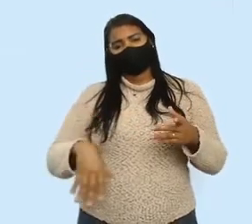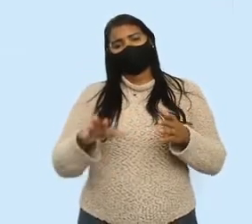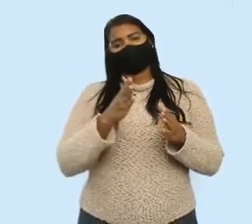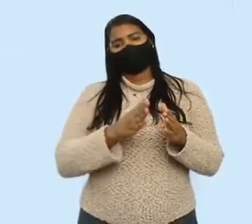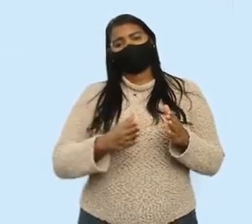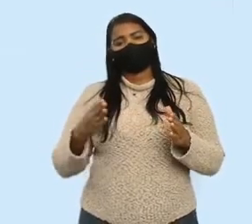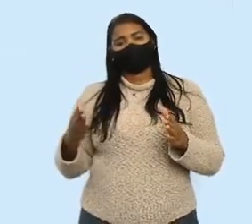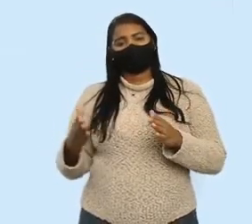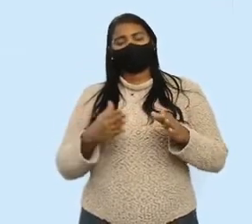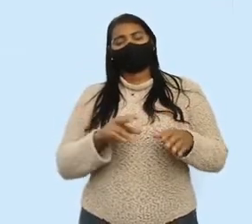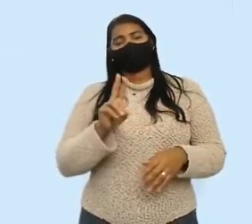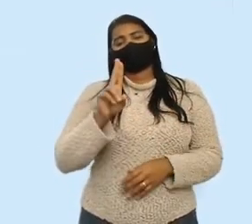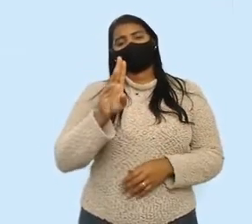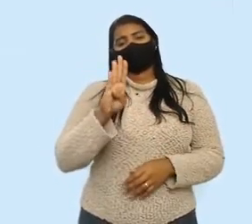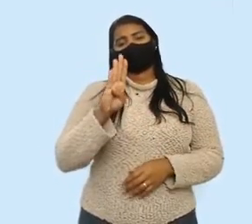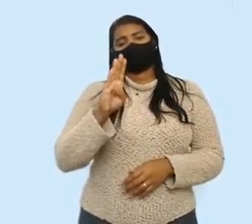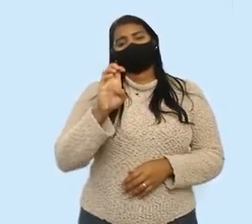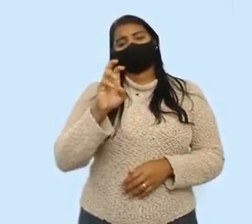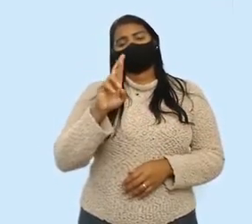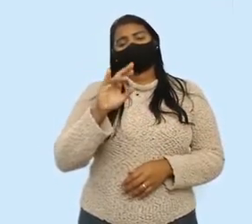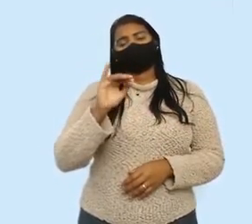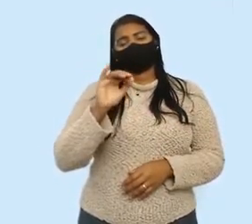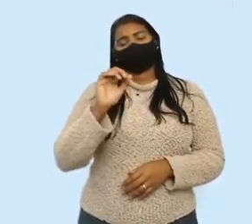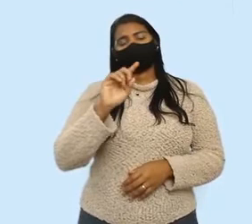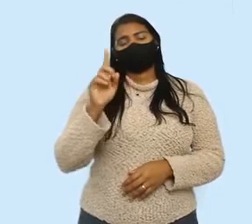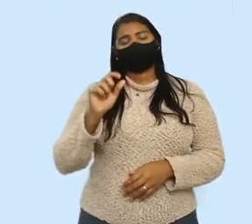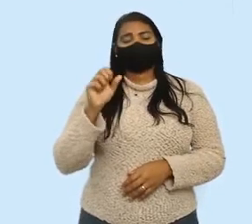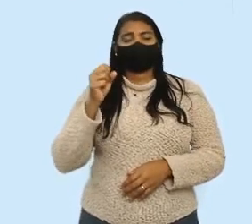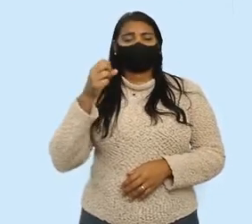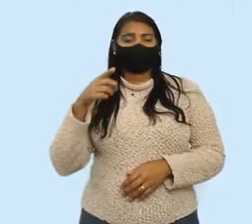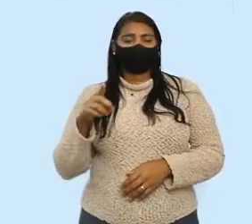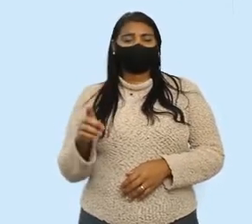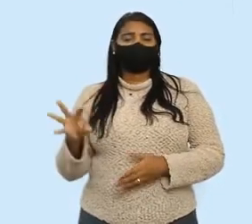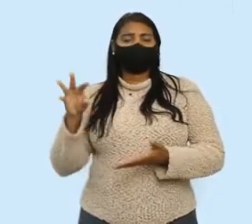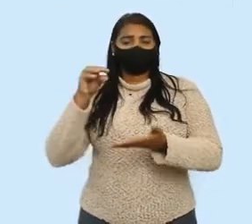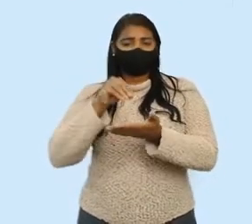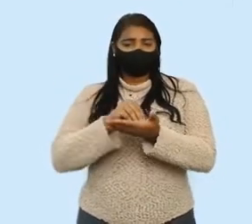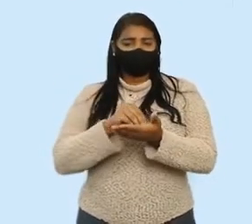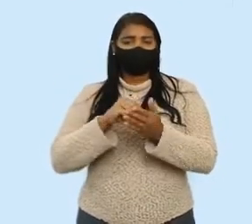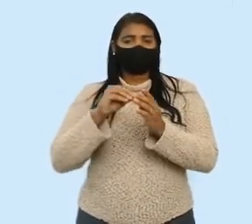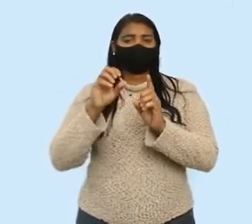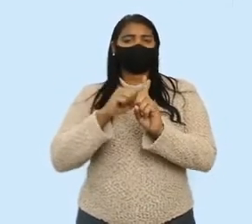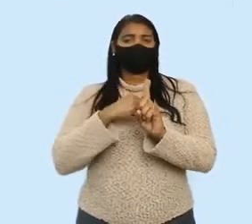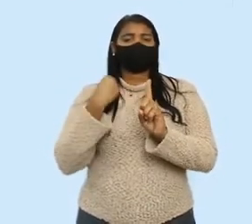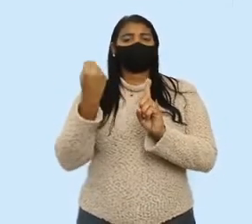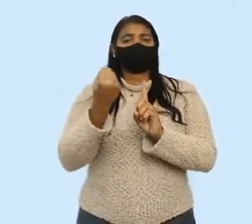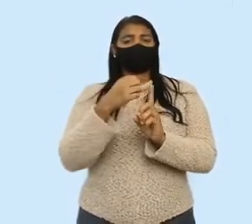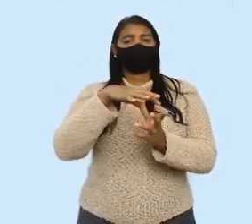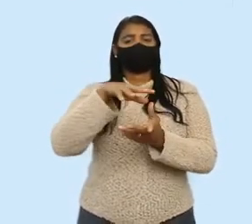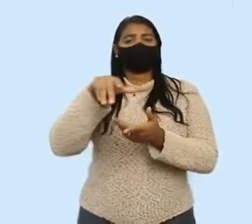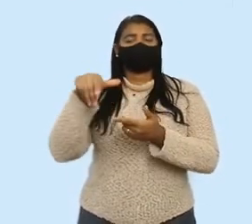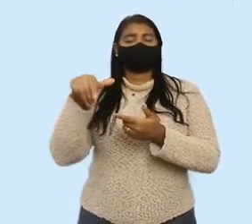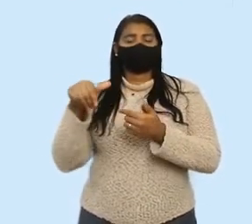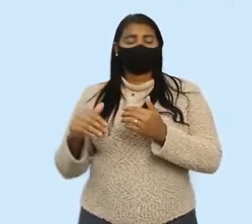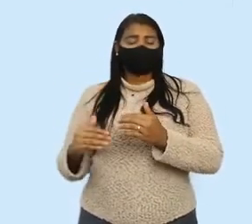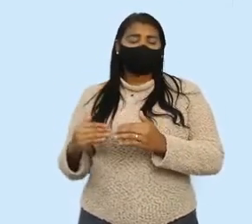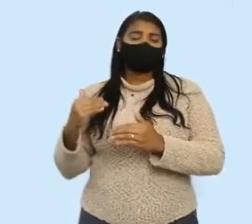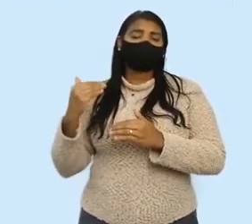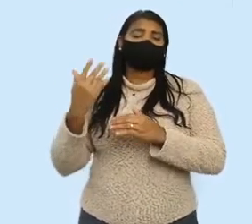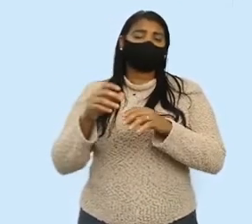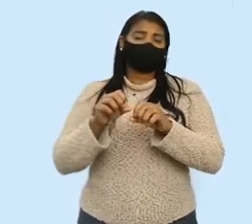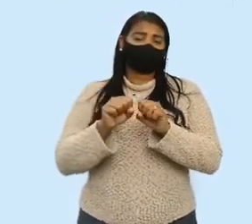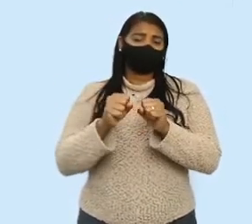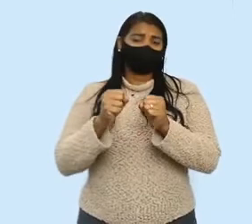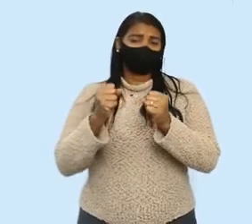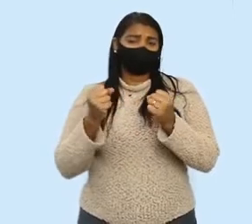de uberização que a gente tem dentro da sociedade mundial, que está dentro desse processo de quebra